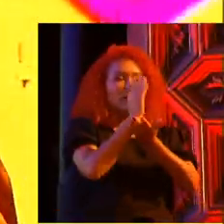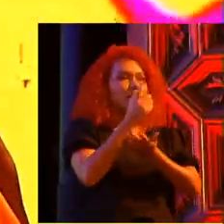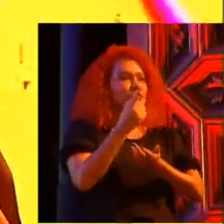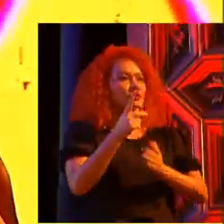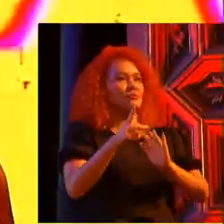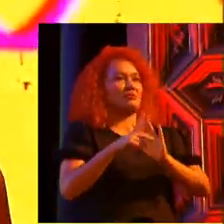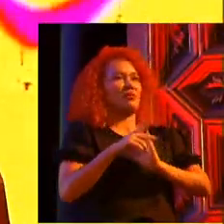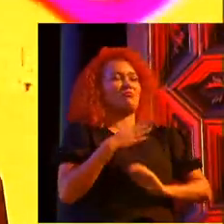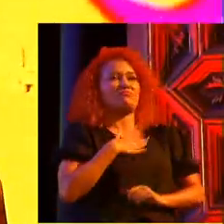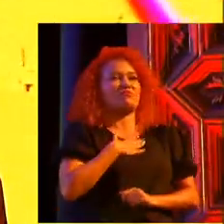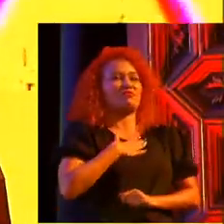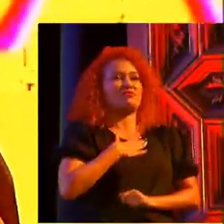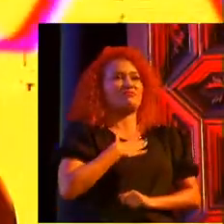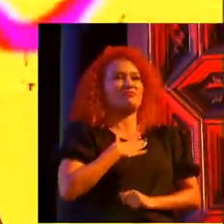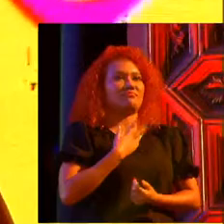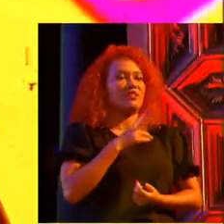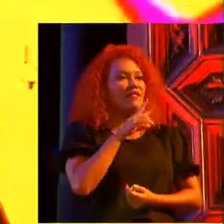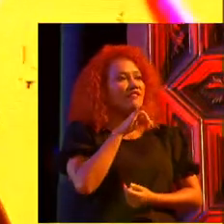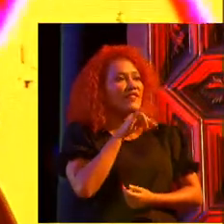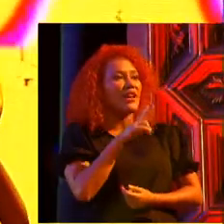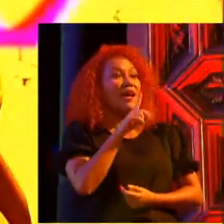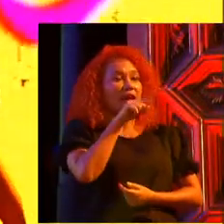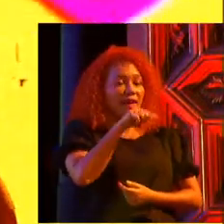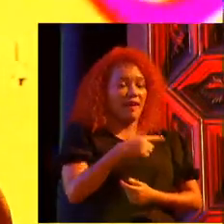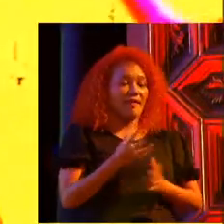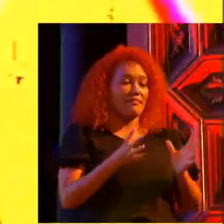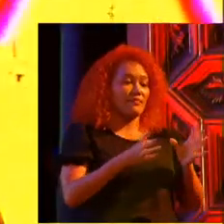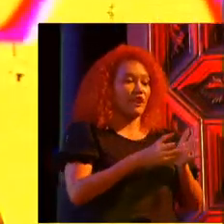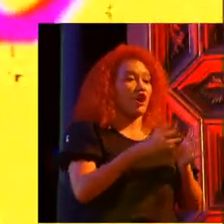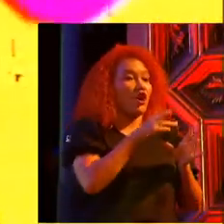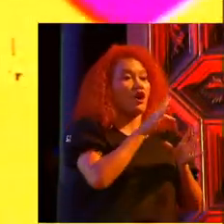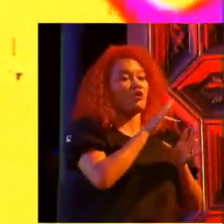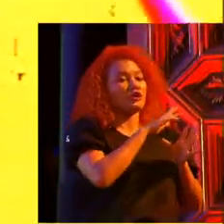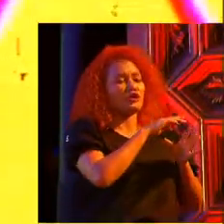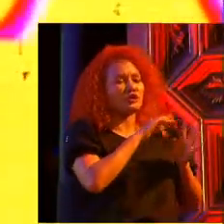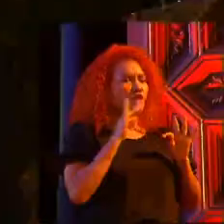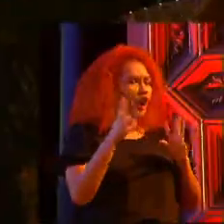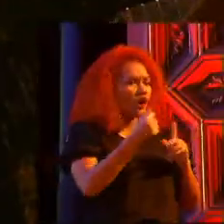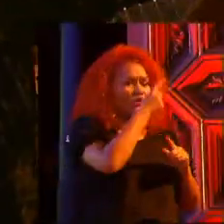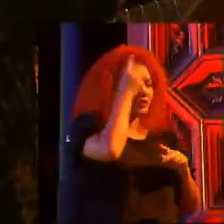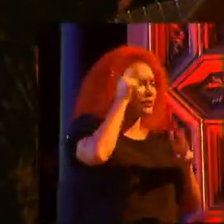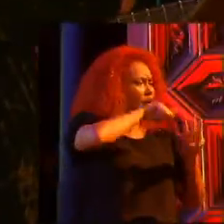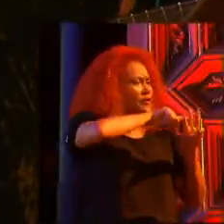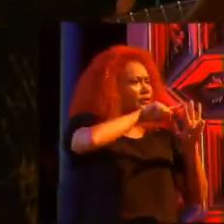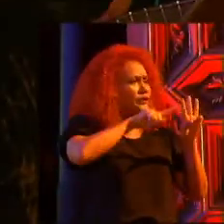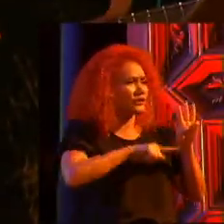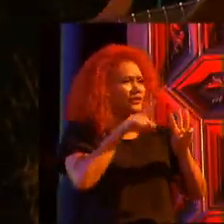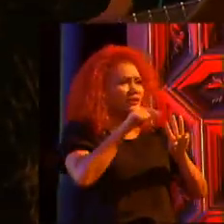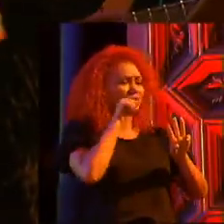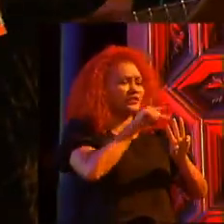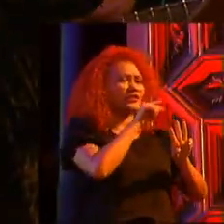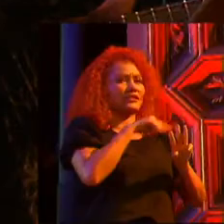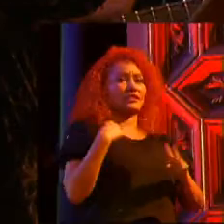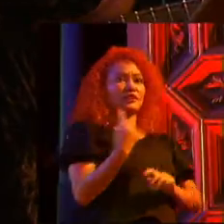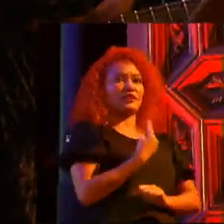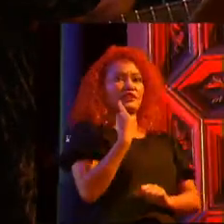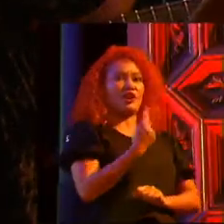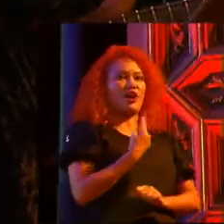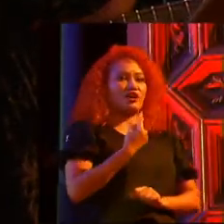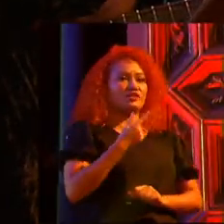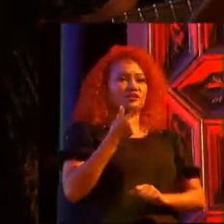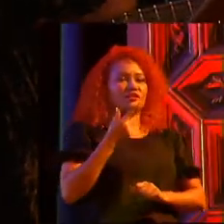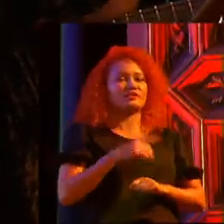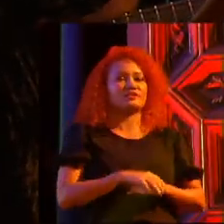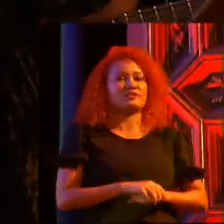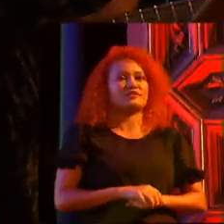o troféu da Viviane Batidão. É do Fruto Sensual, é do Nelson Rodrigues, é da gente. É nosso, porque eu devo muito a